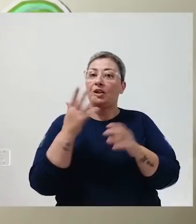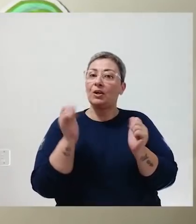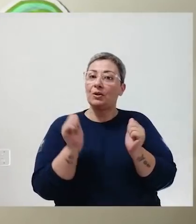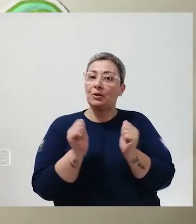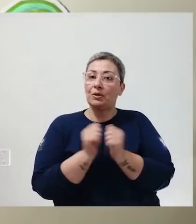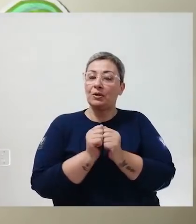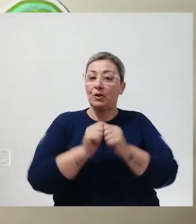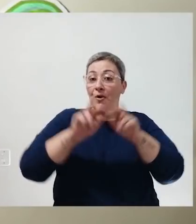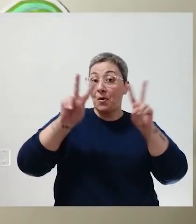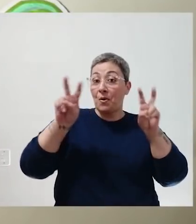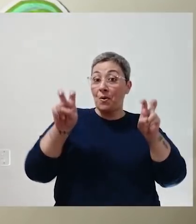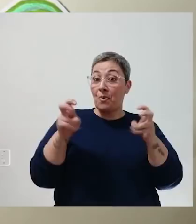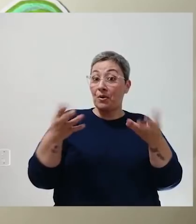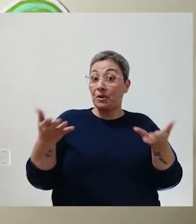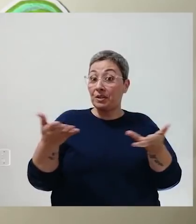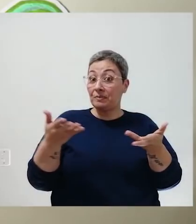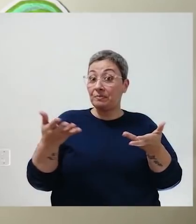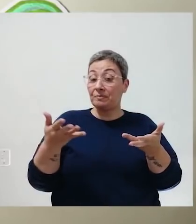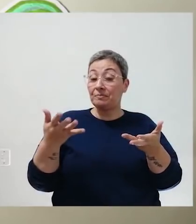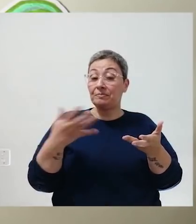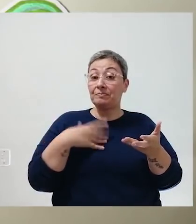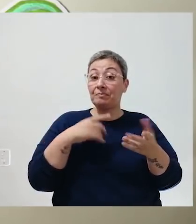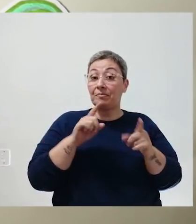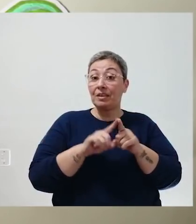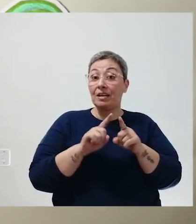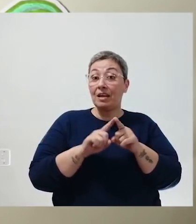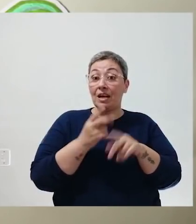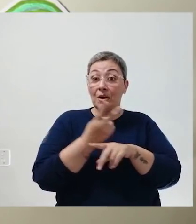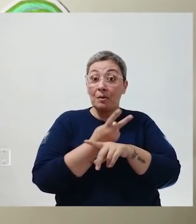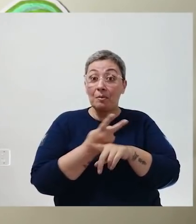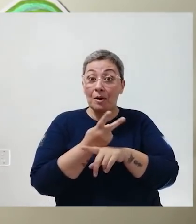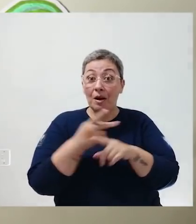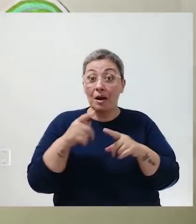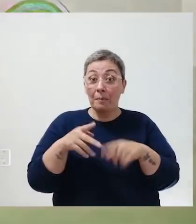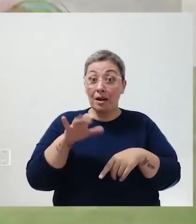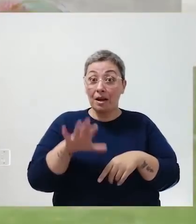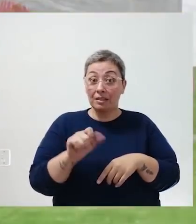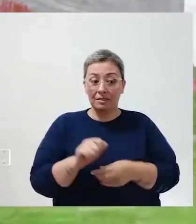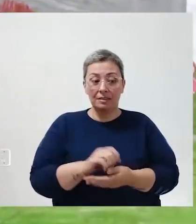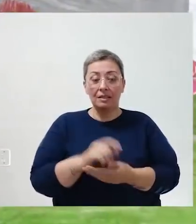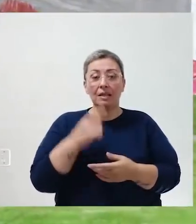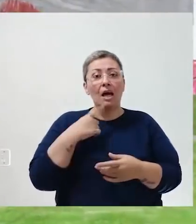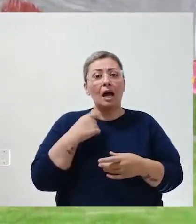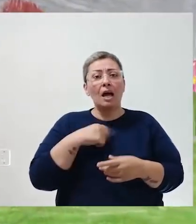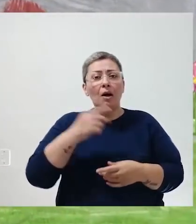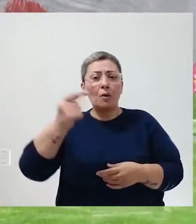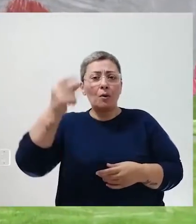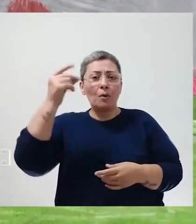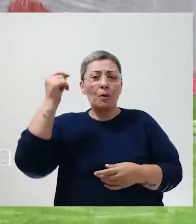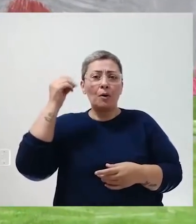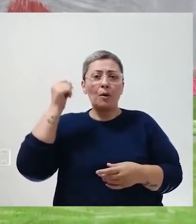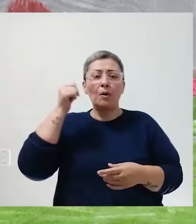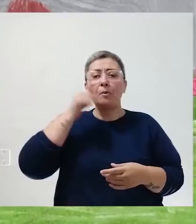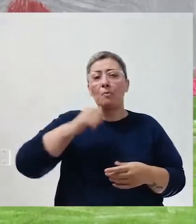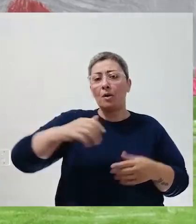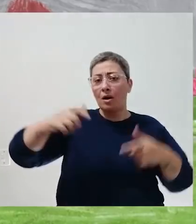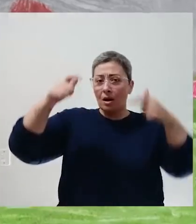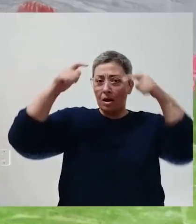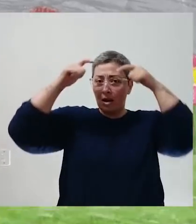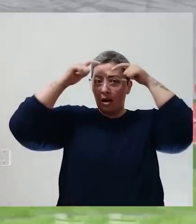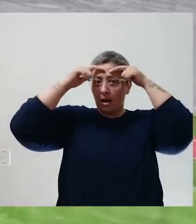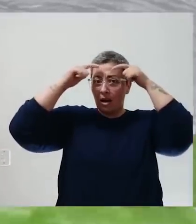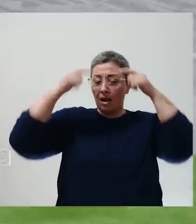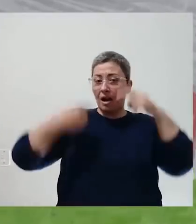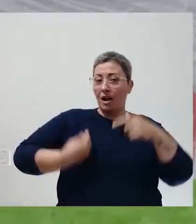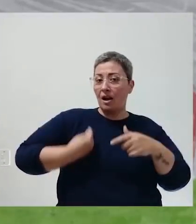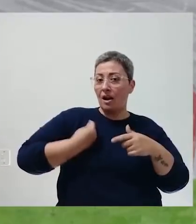Criando juntos, episódio de hoje, procurando as peças. Era uma vez uma princesa que vivia